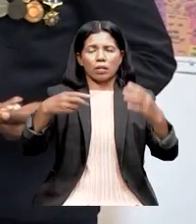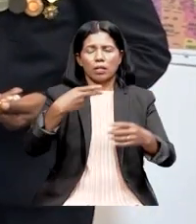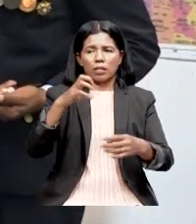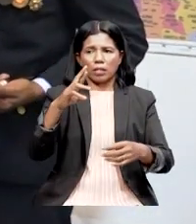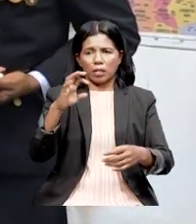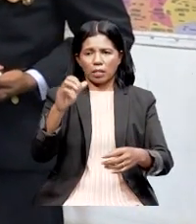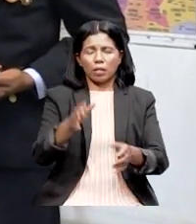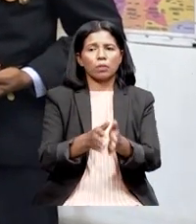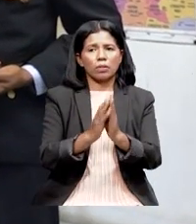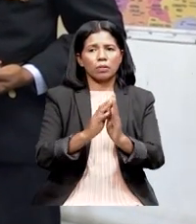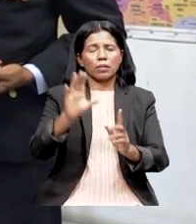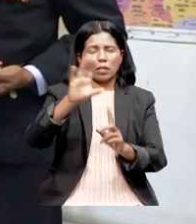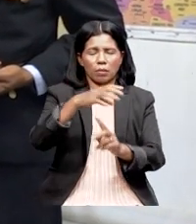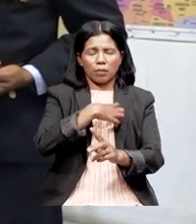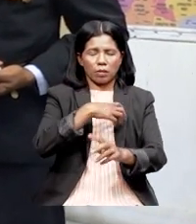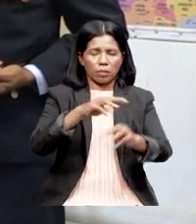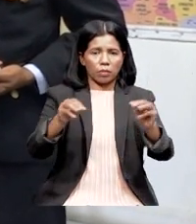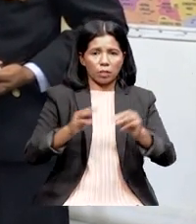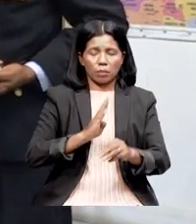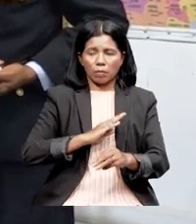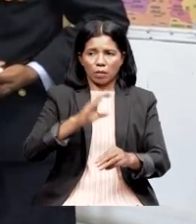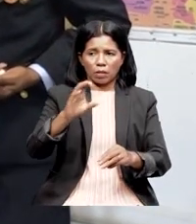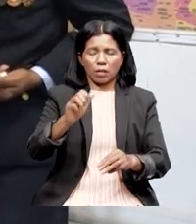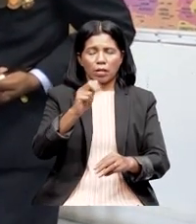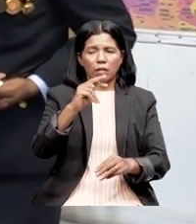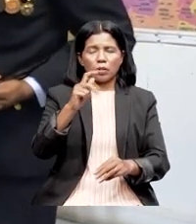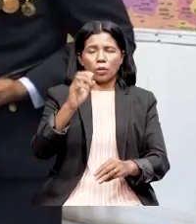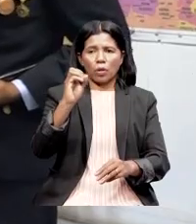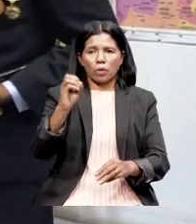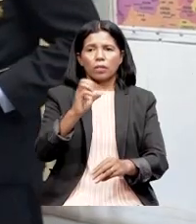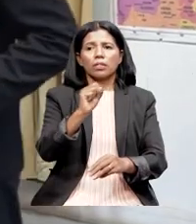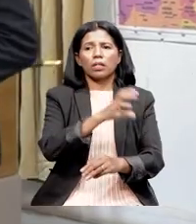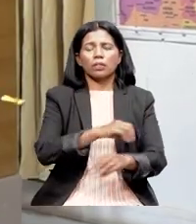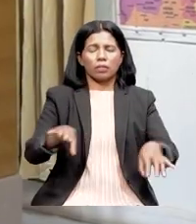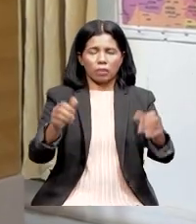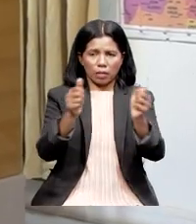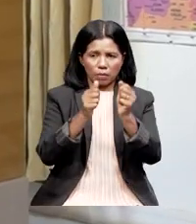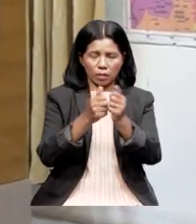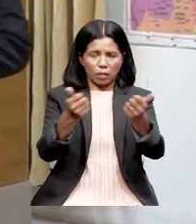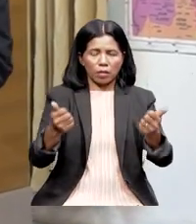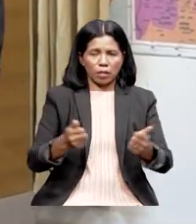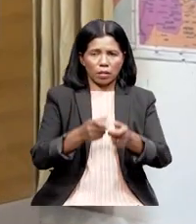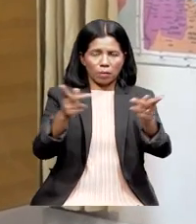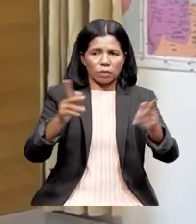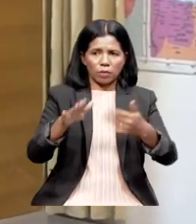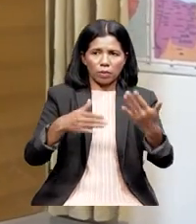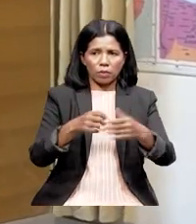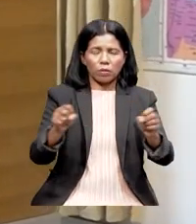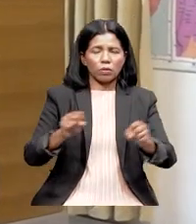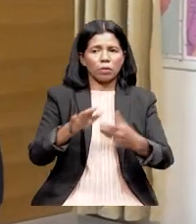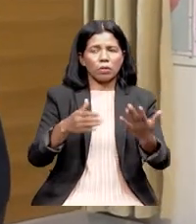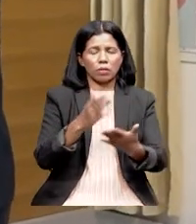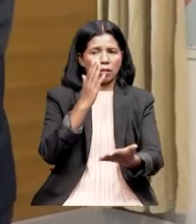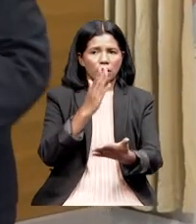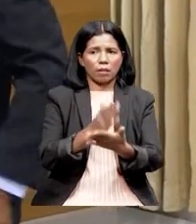Costa, o subcomandante Pentelfon, município Baucau, Antônio de Sá, ato serviço a mútuo com a autoridade de posto no Sucucira, o diálogo